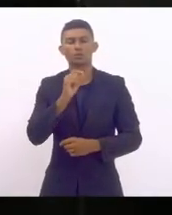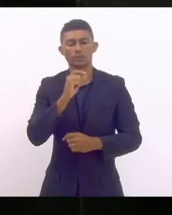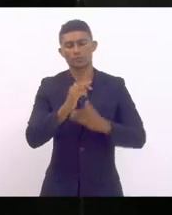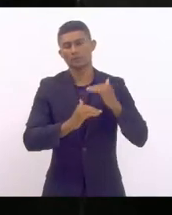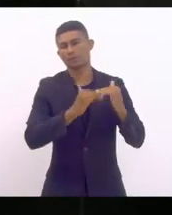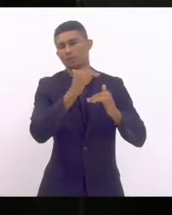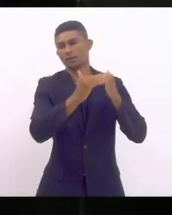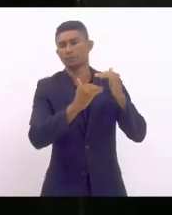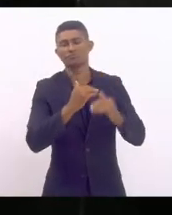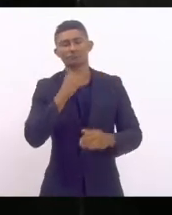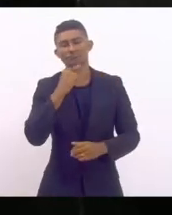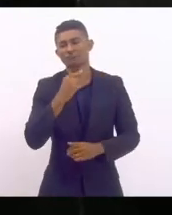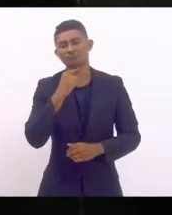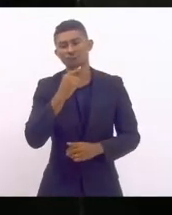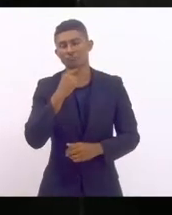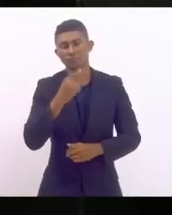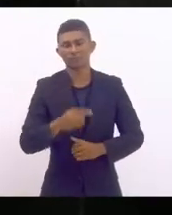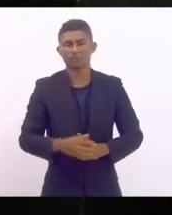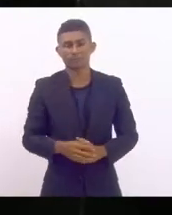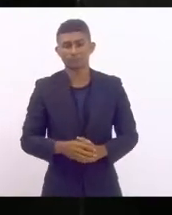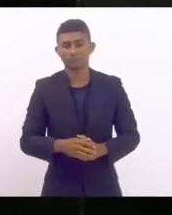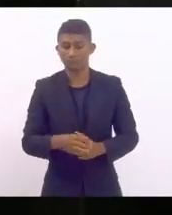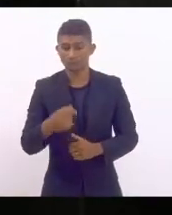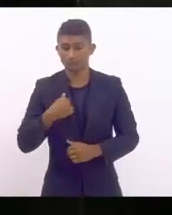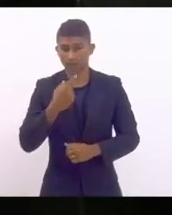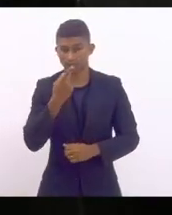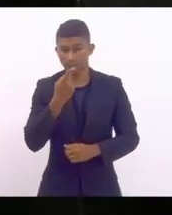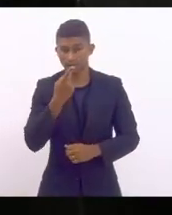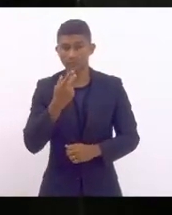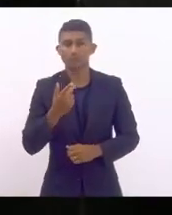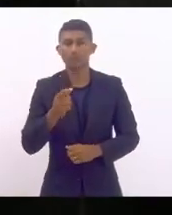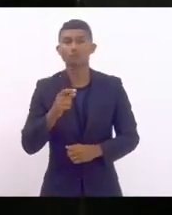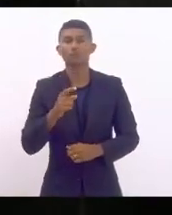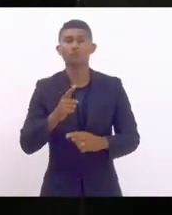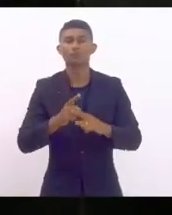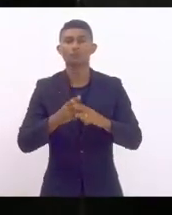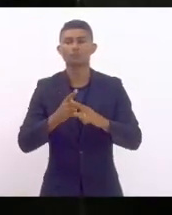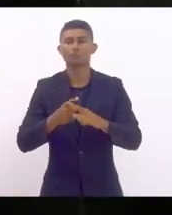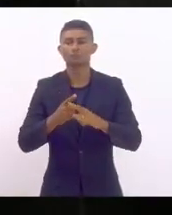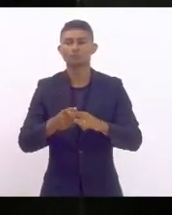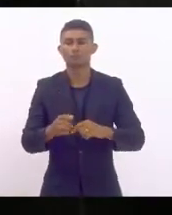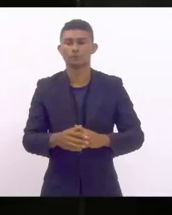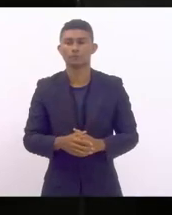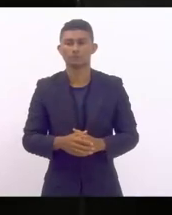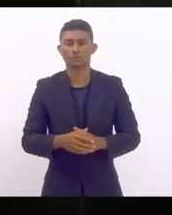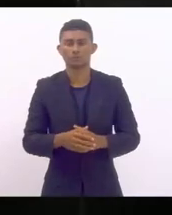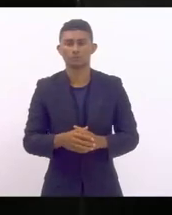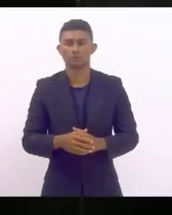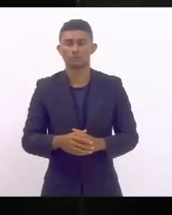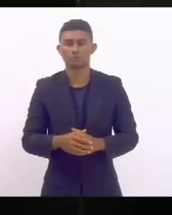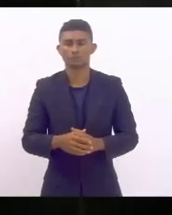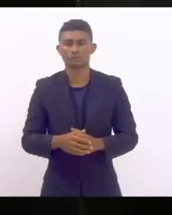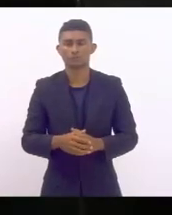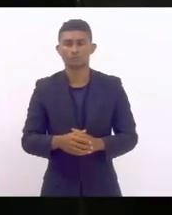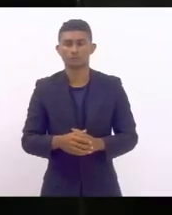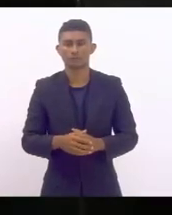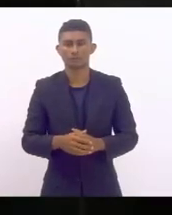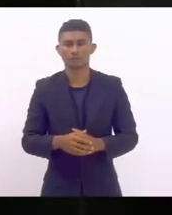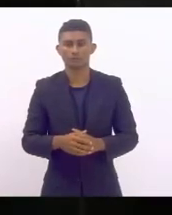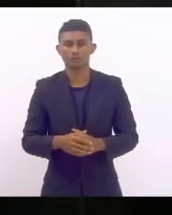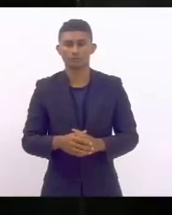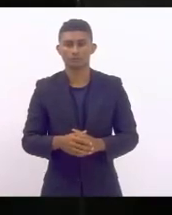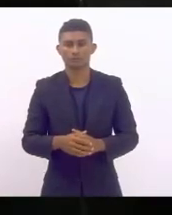do nosso país e eu tô falando aqui e falo inclusive em nome da